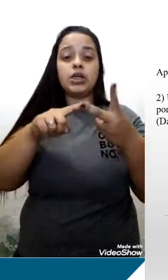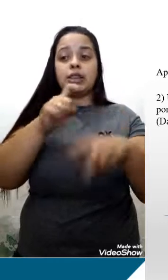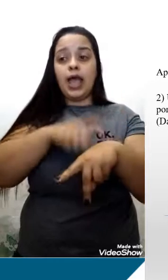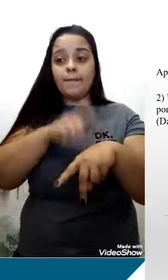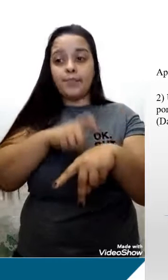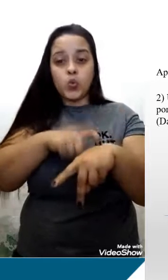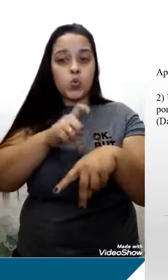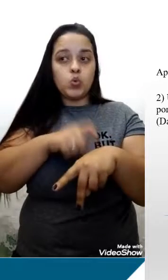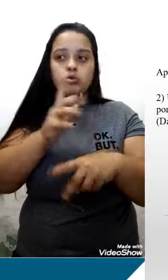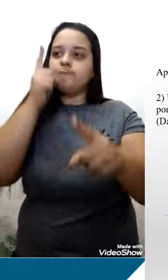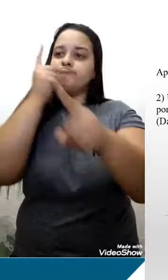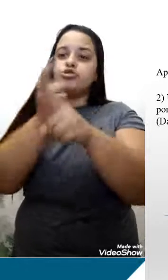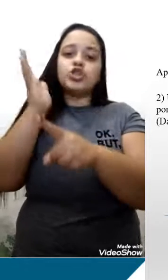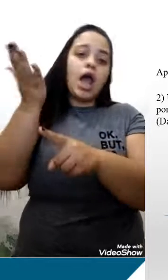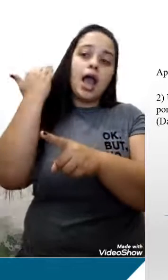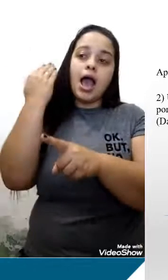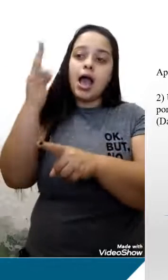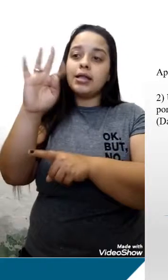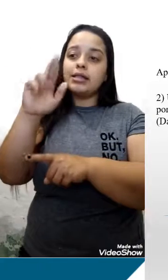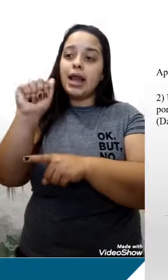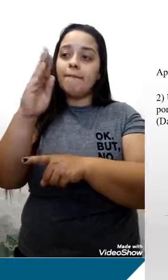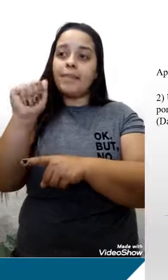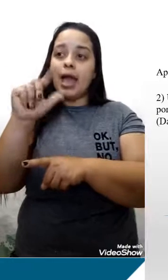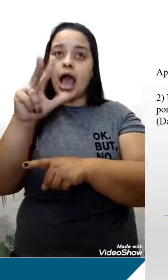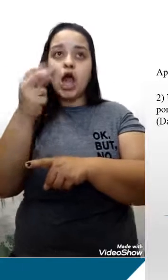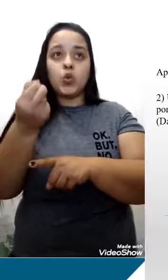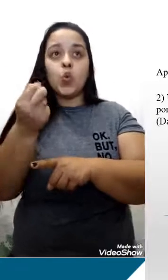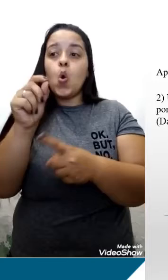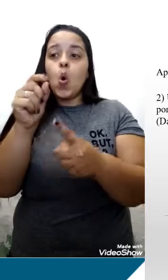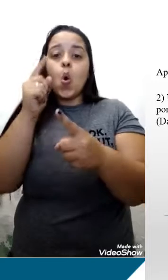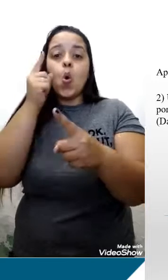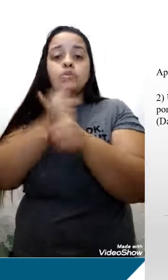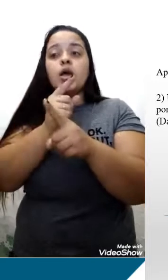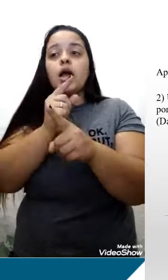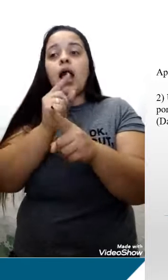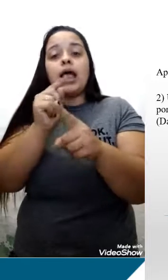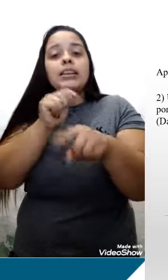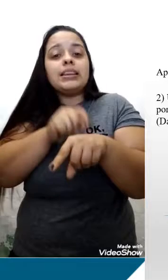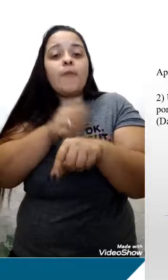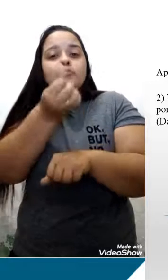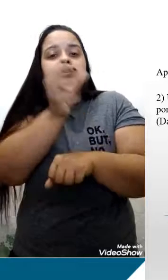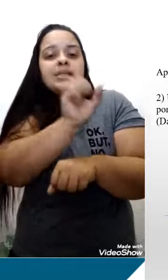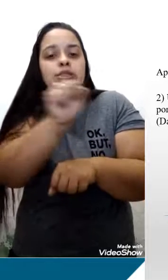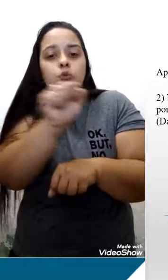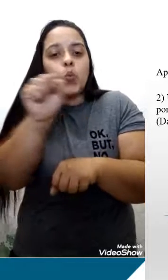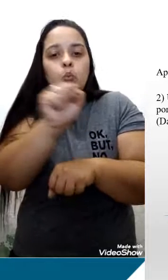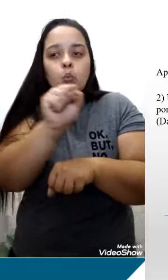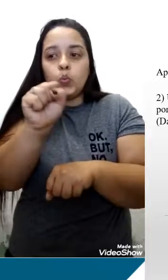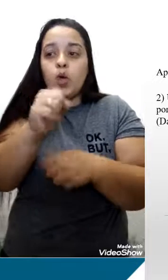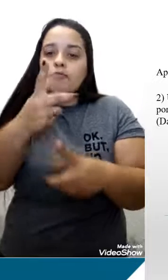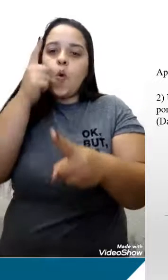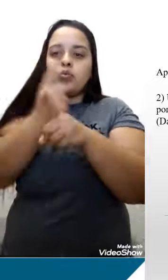Potência é igual ao valor do trabalho que nós encontramos, 42 mil joules, dividido pelo tempo, 6